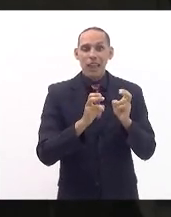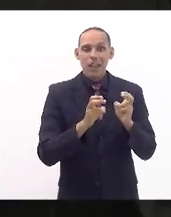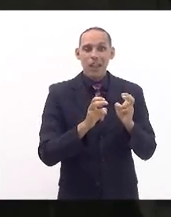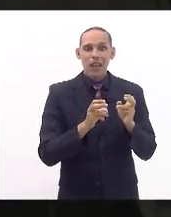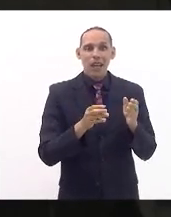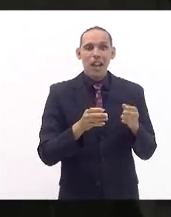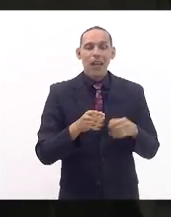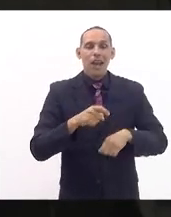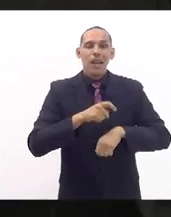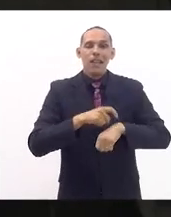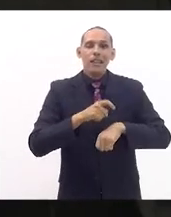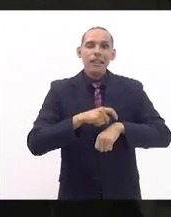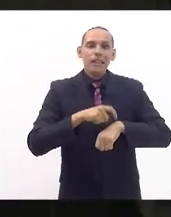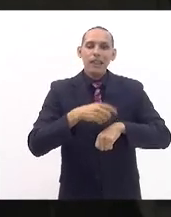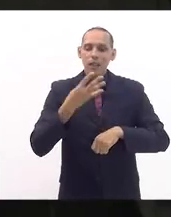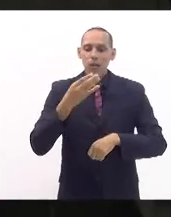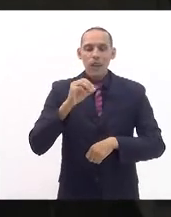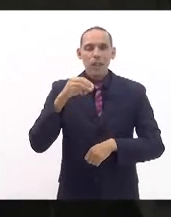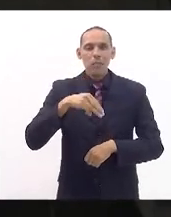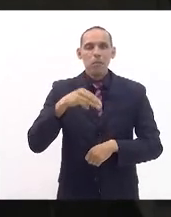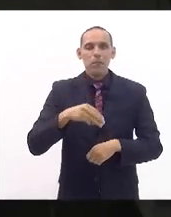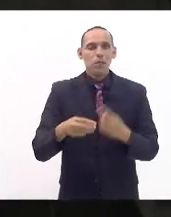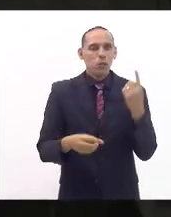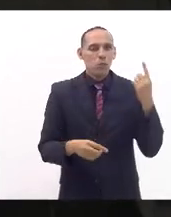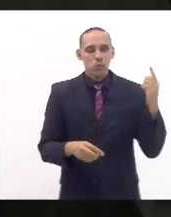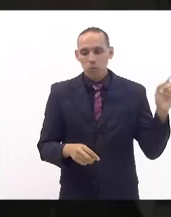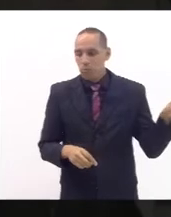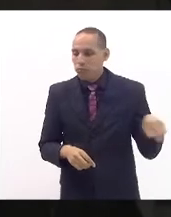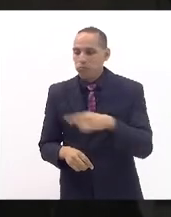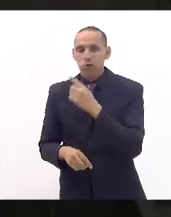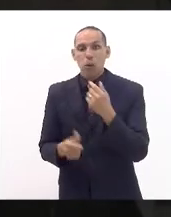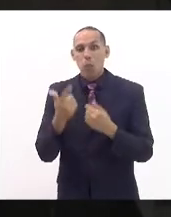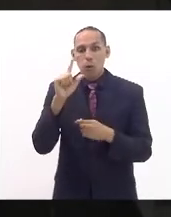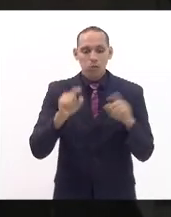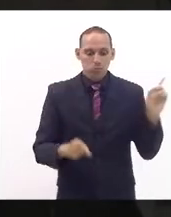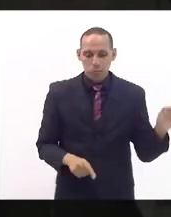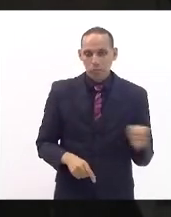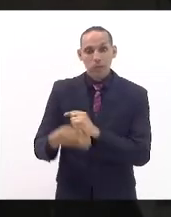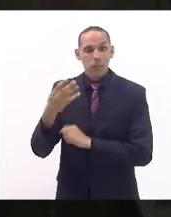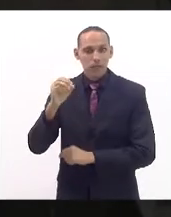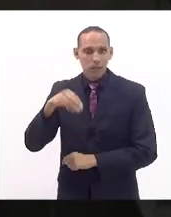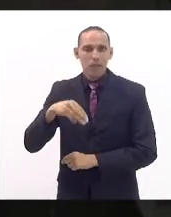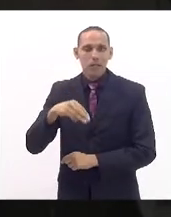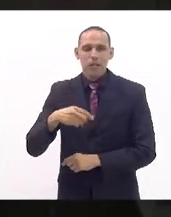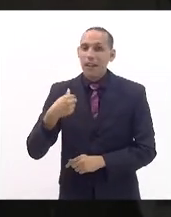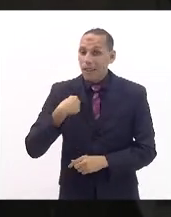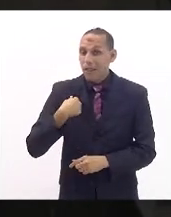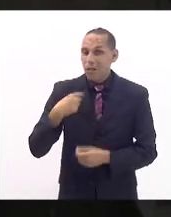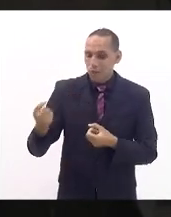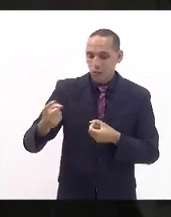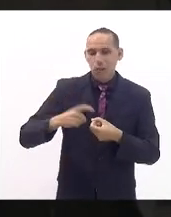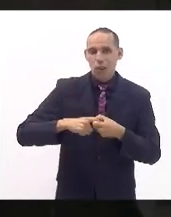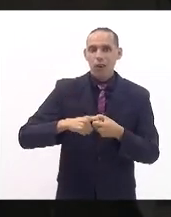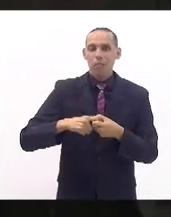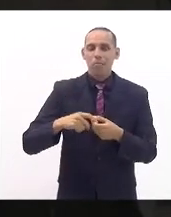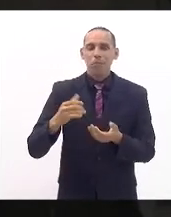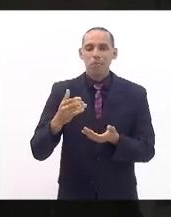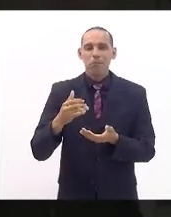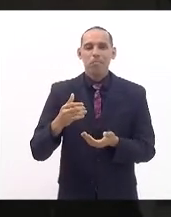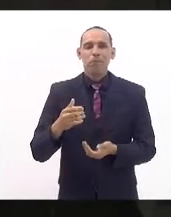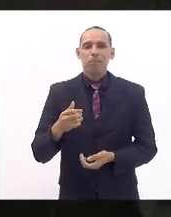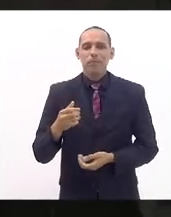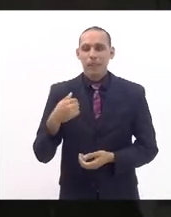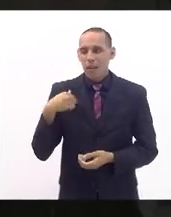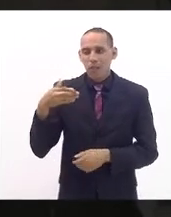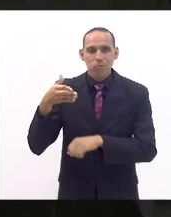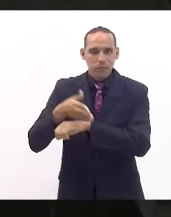de 40 minutos. Eu mesmo, na volta, para pegar o trem